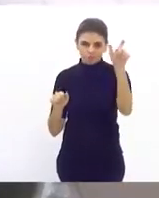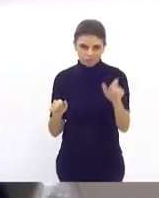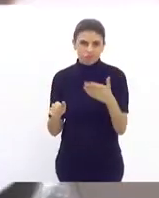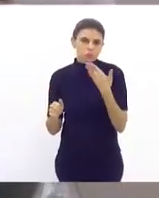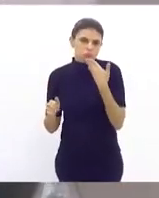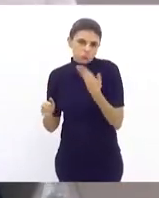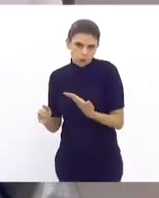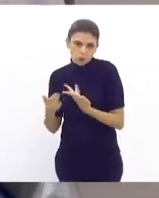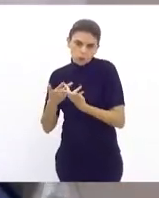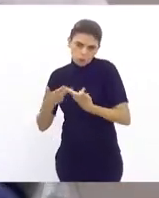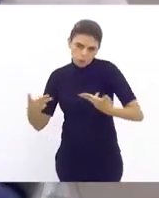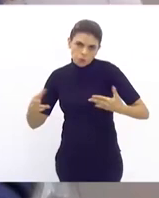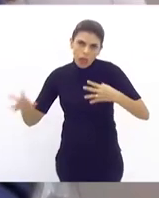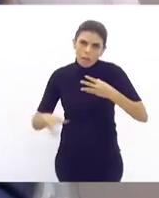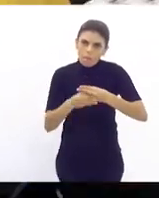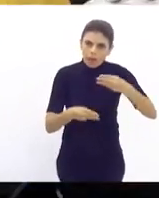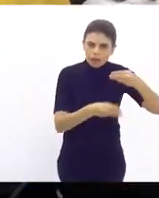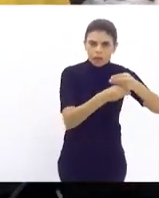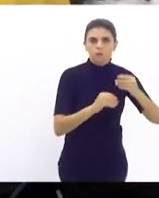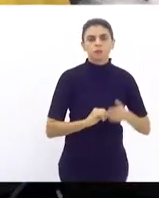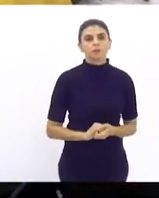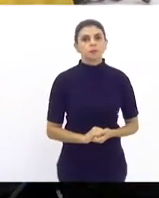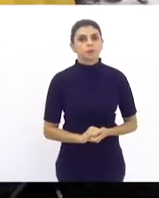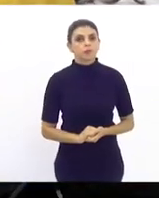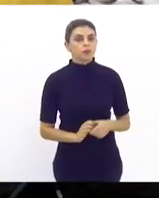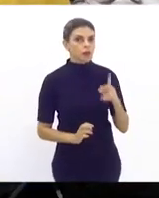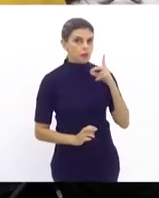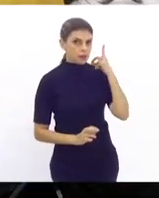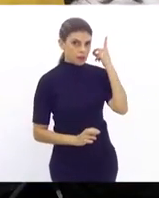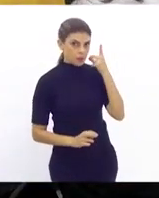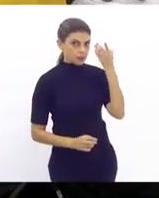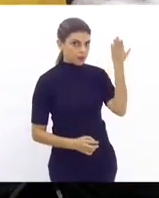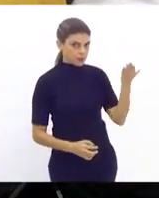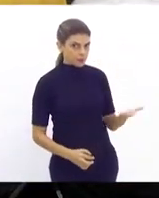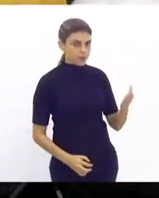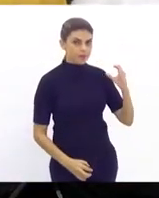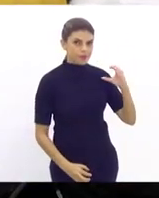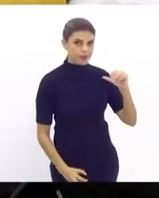das devidas emendas. Deputado Carlos Mink, depois deputada Verônica, para discutir.